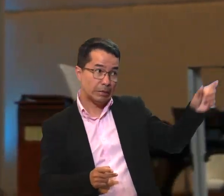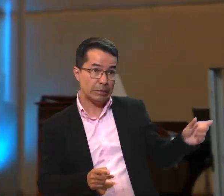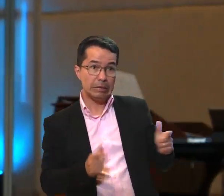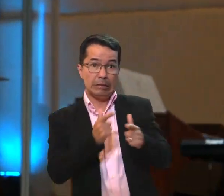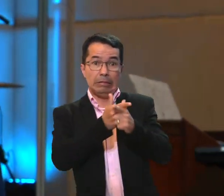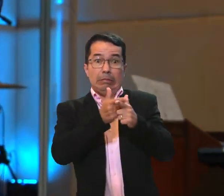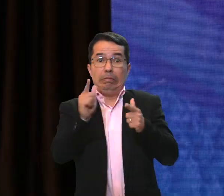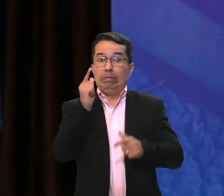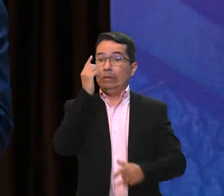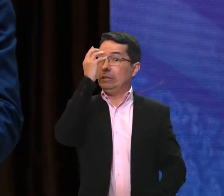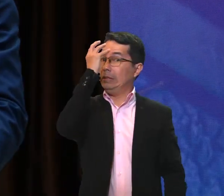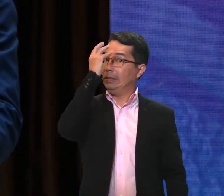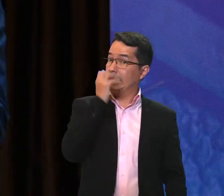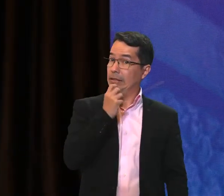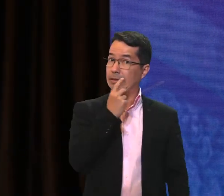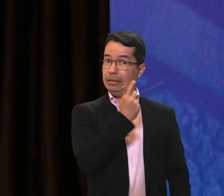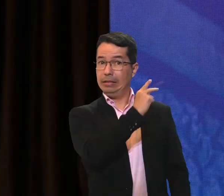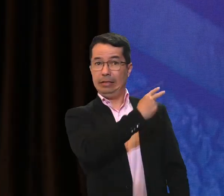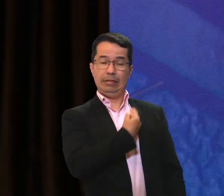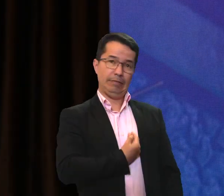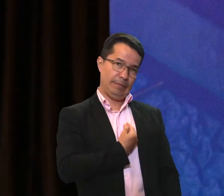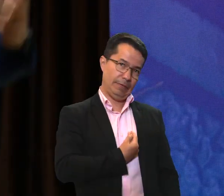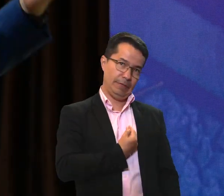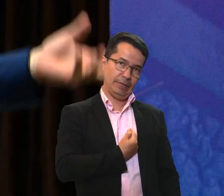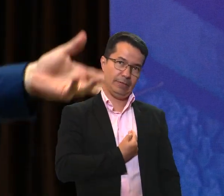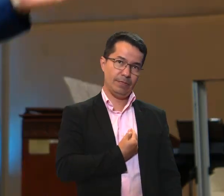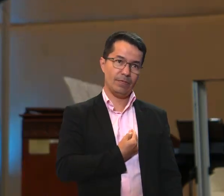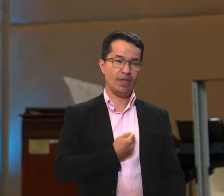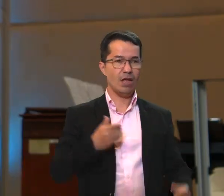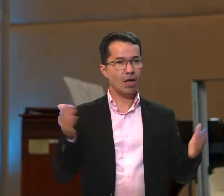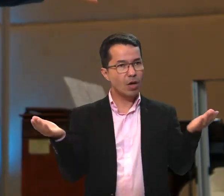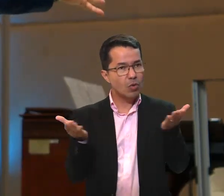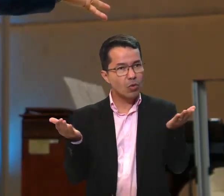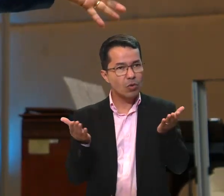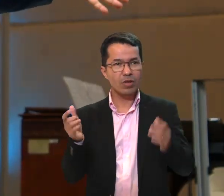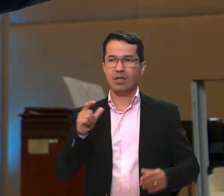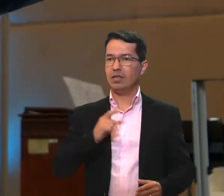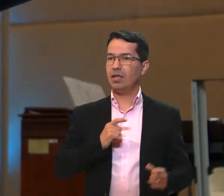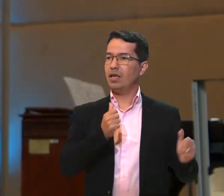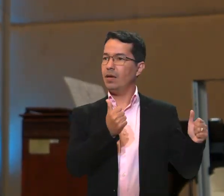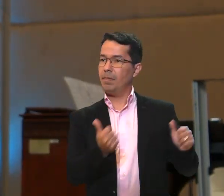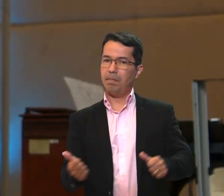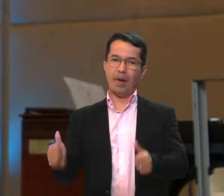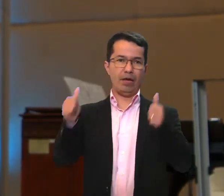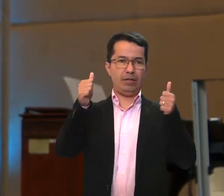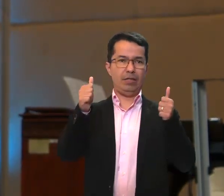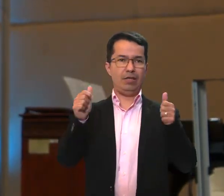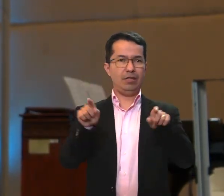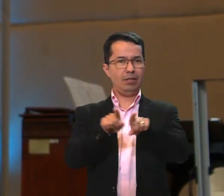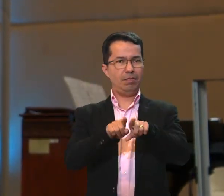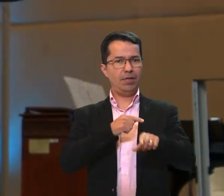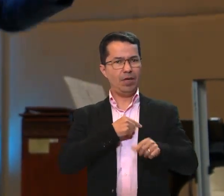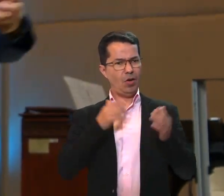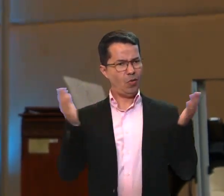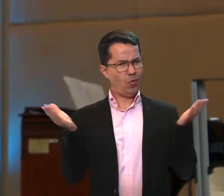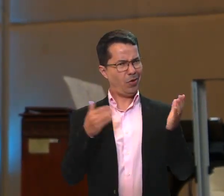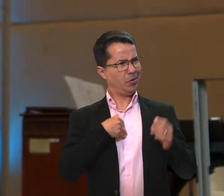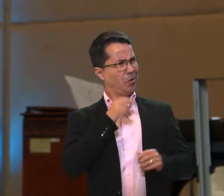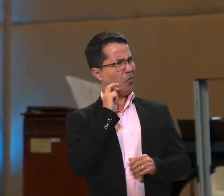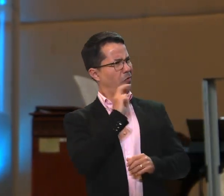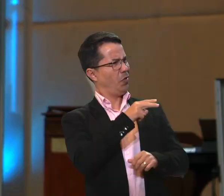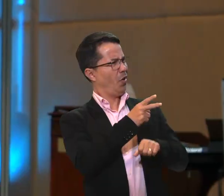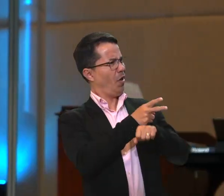se converteu. E hoje, eu tive o privilégio há um tempo atrás de batizá-lo, e hoje eu vi ele aqui servindo, e eu dei